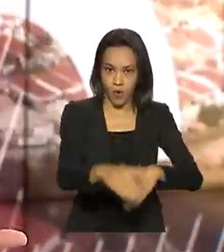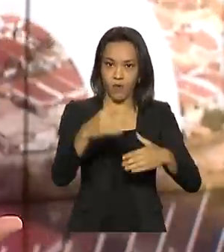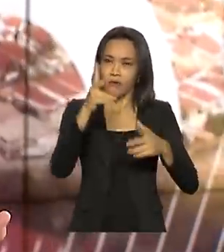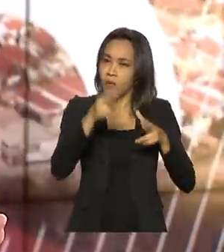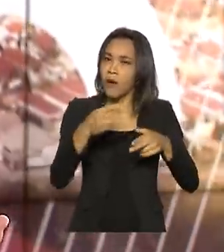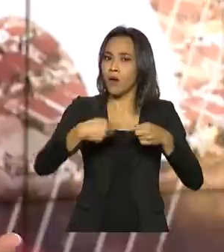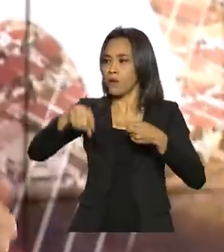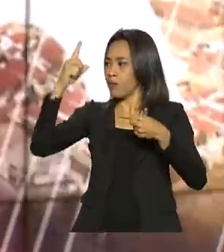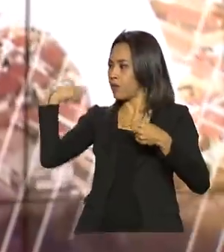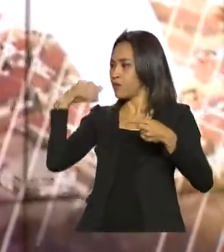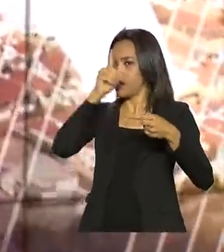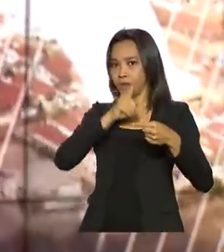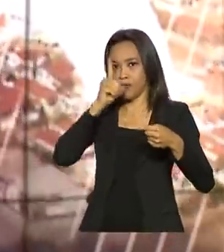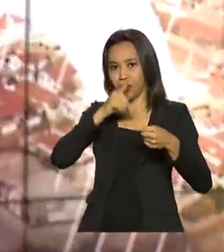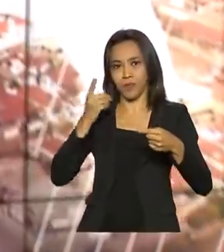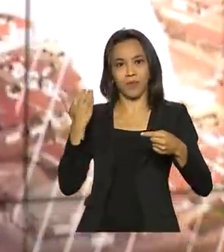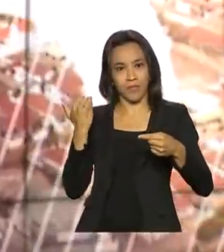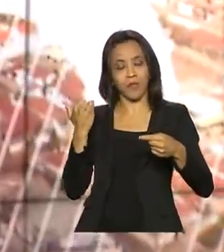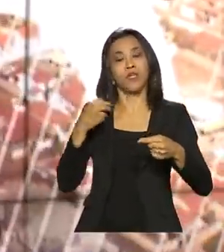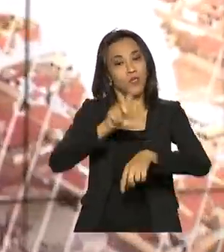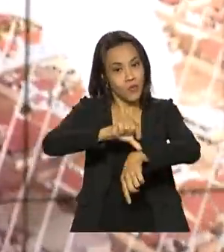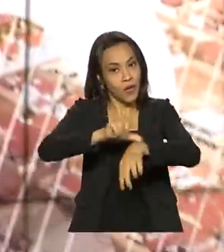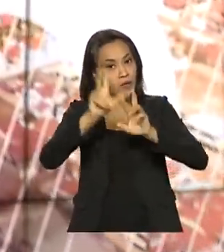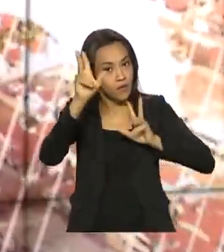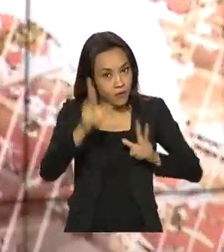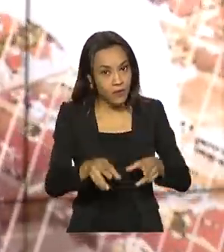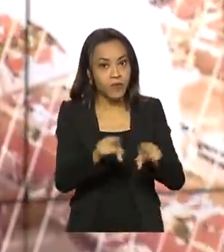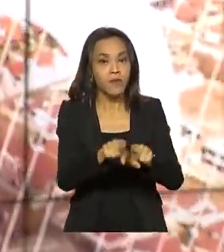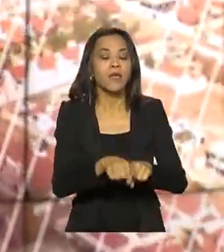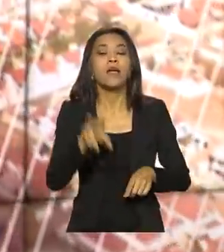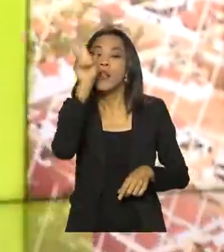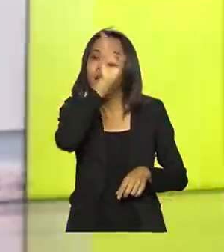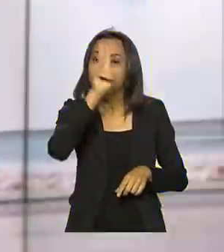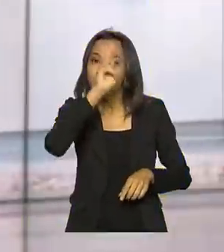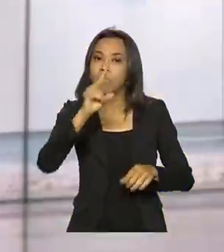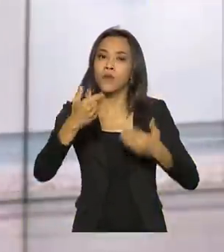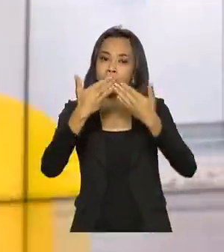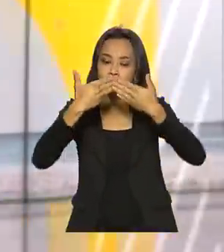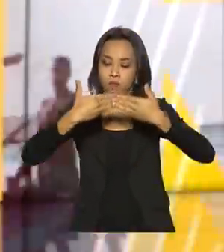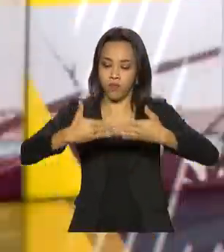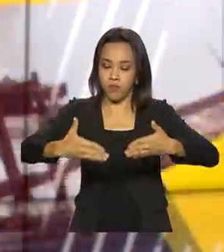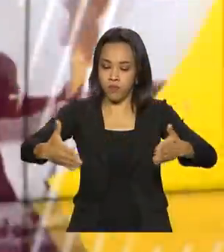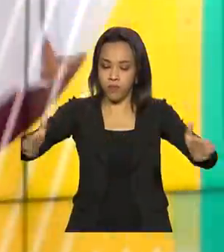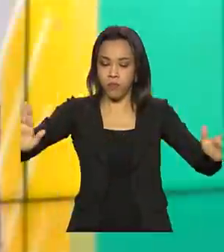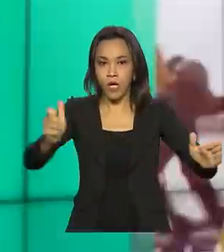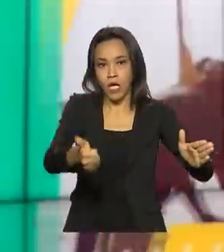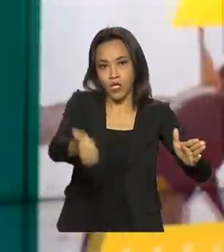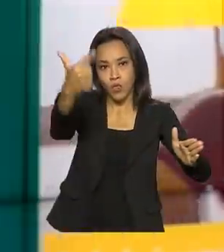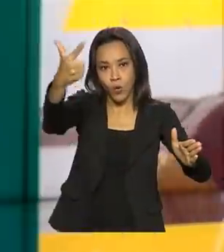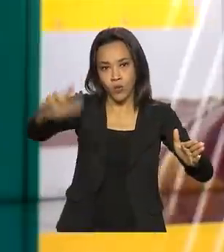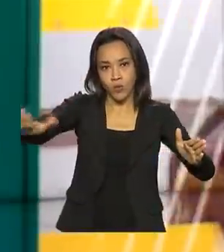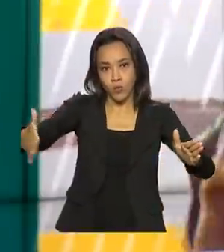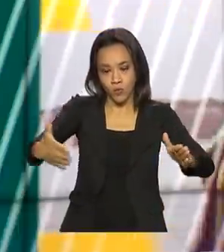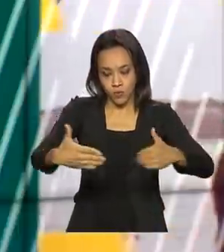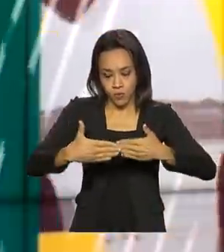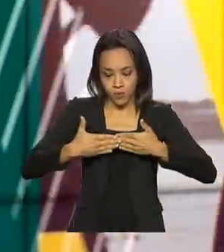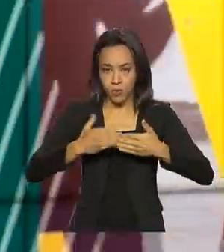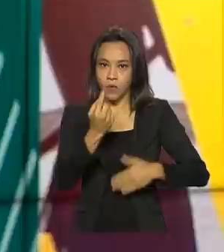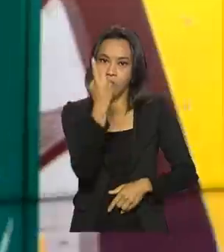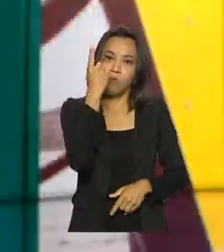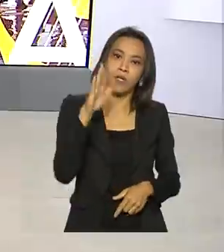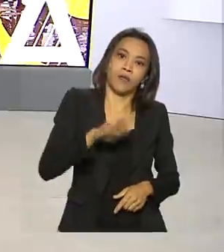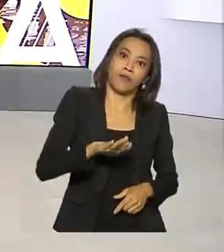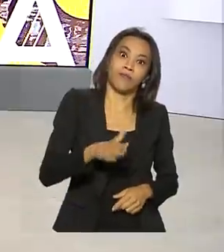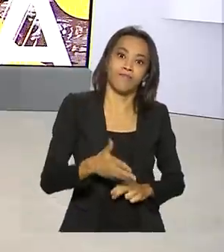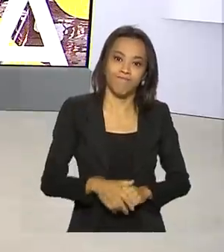foi domingo passado dia 21 e os horários estão bem Lembrando que os portões abrem ao meio-dia e fecham à uma